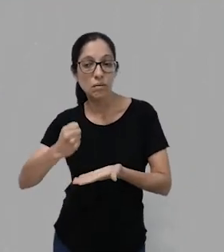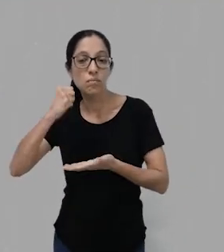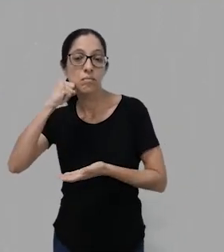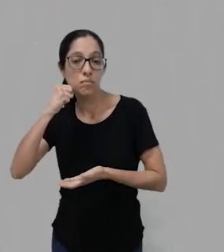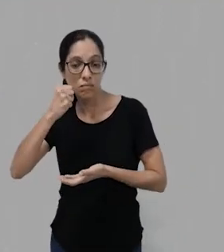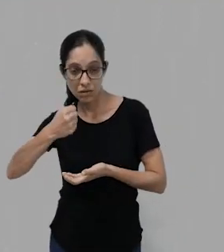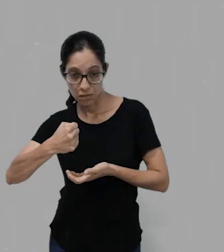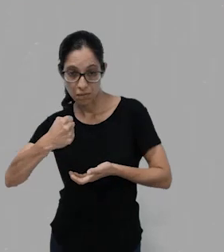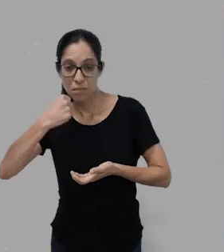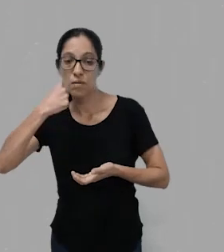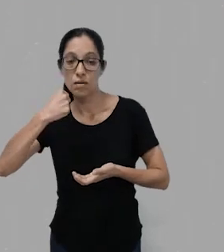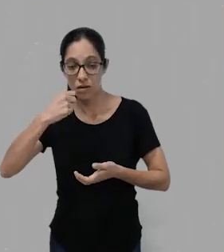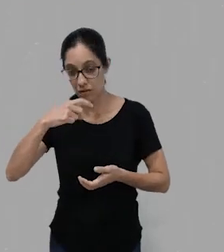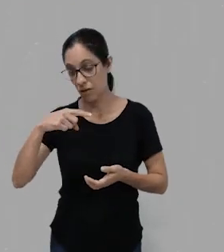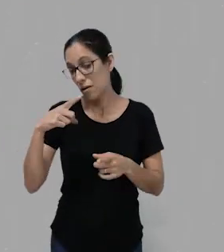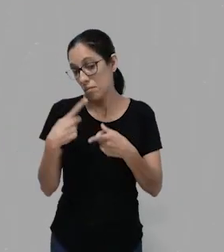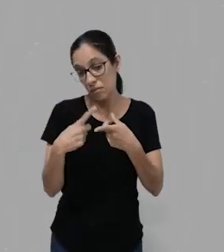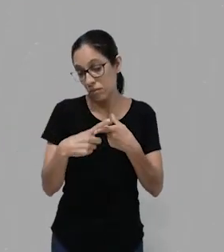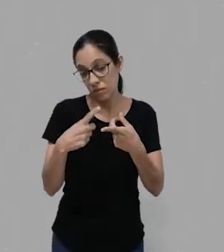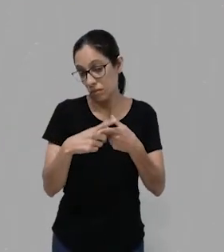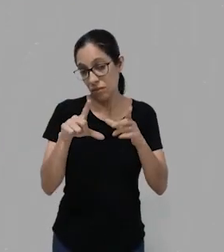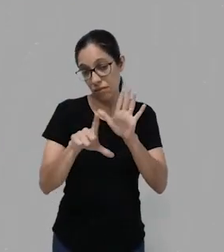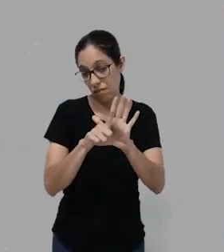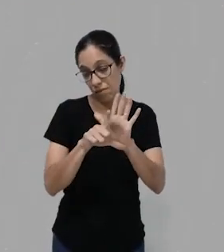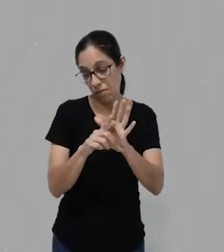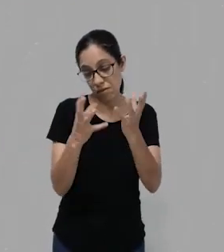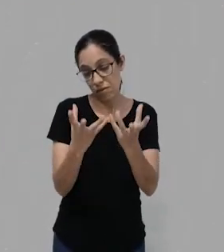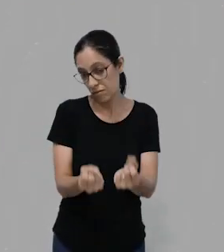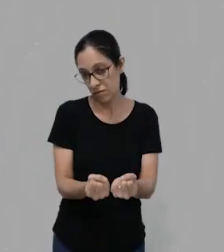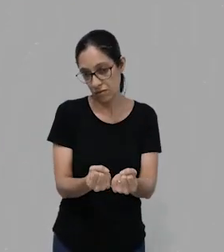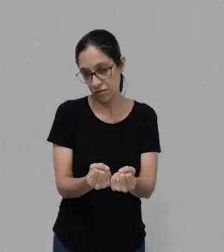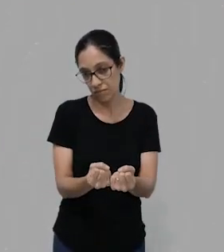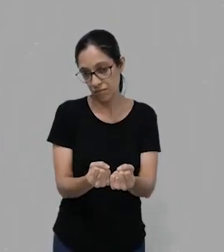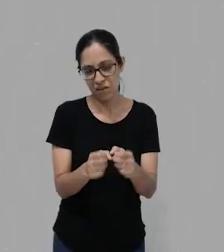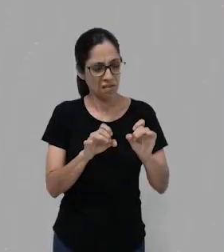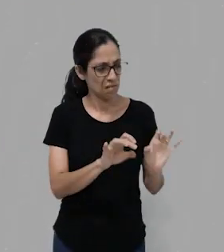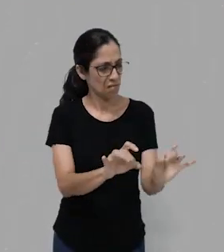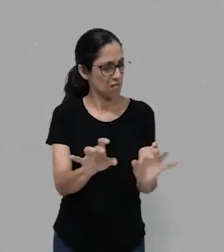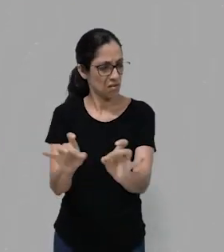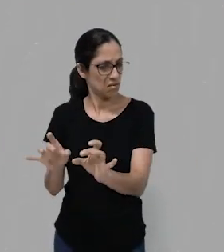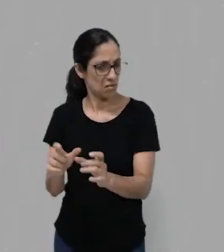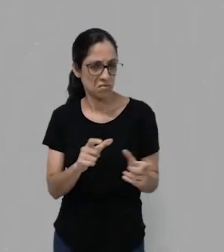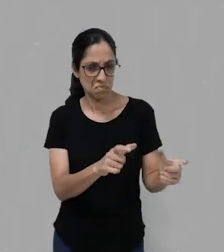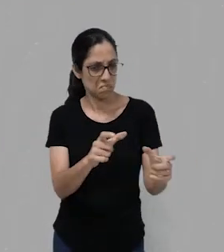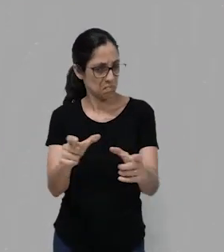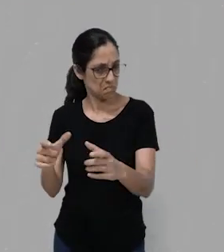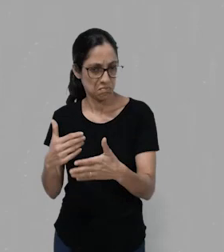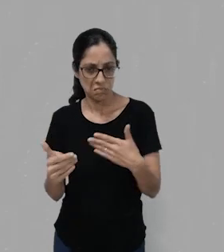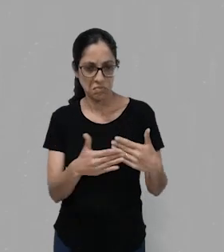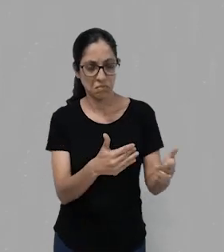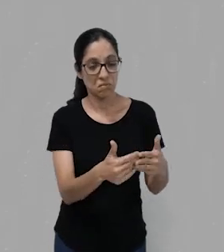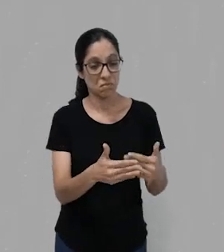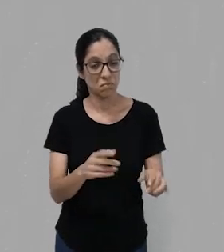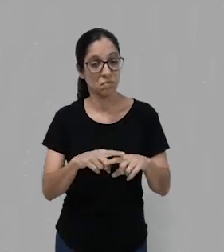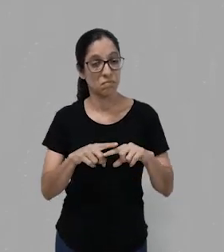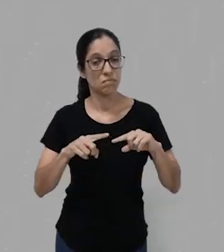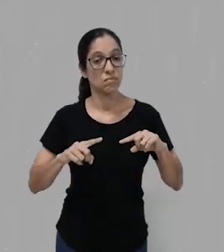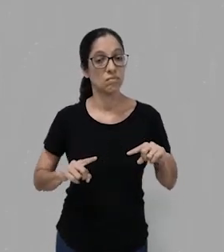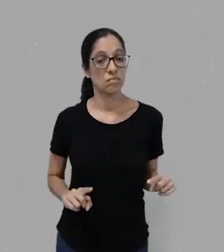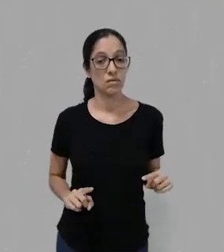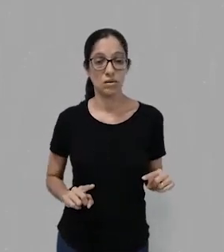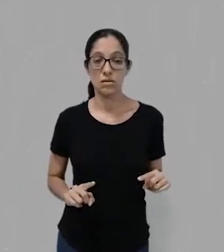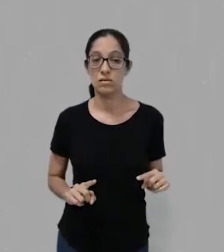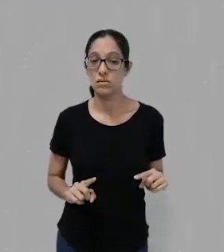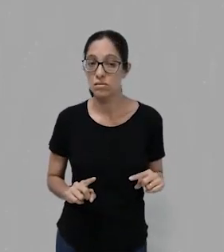produto, porque ele é legalizado. Ele é vendido em qualquer ponto, tá certo? Porém, aí